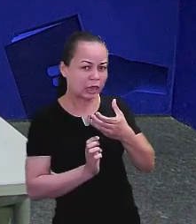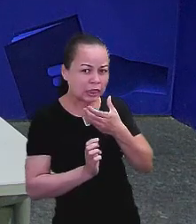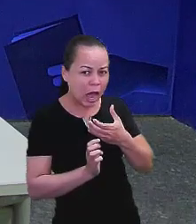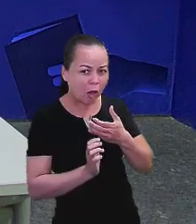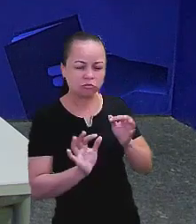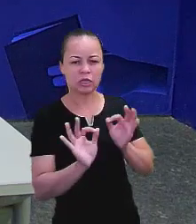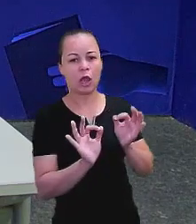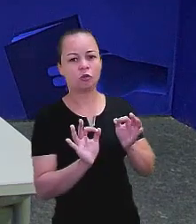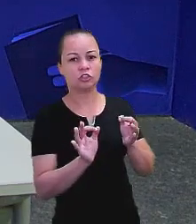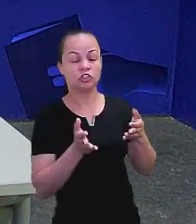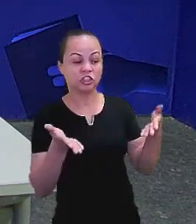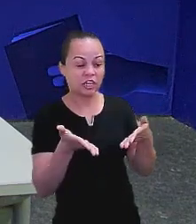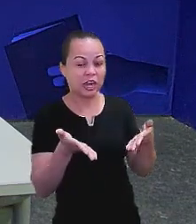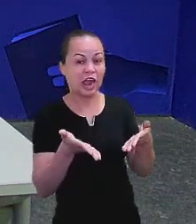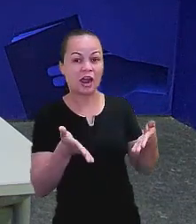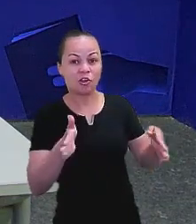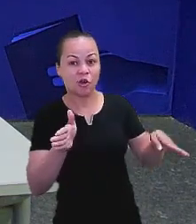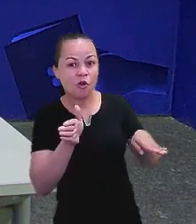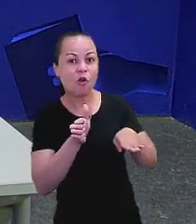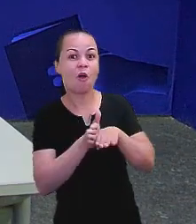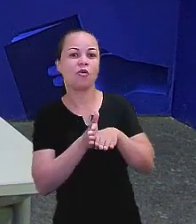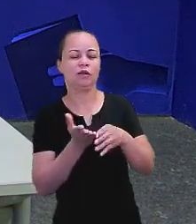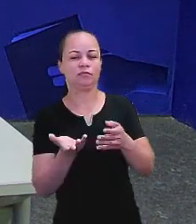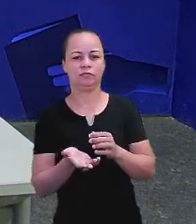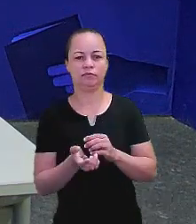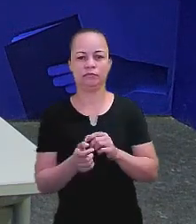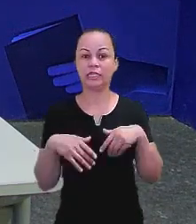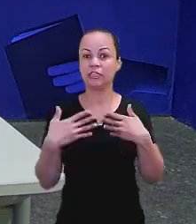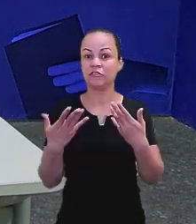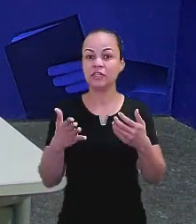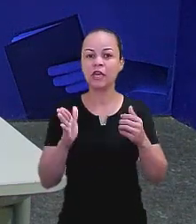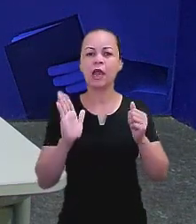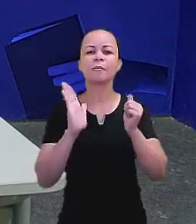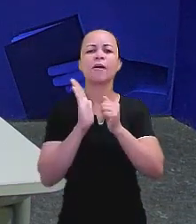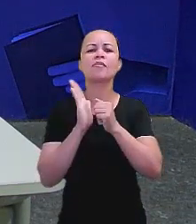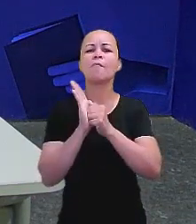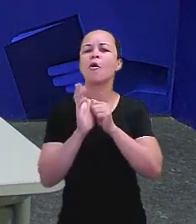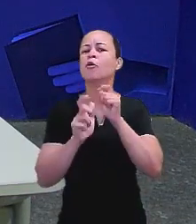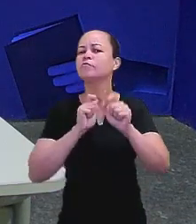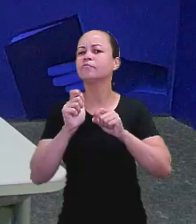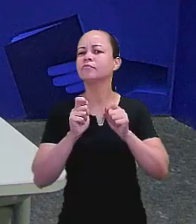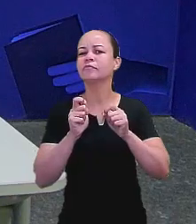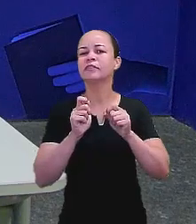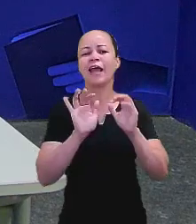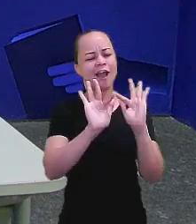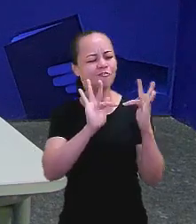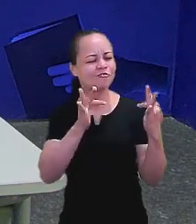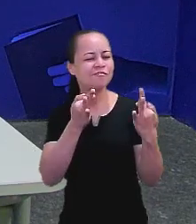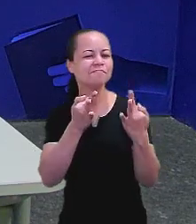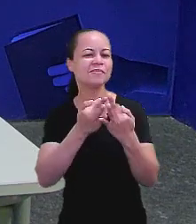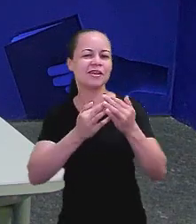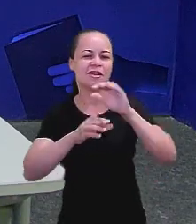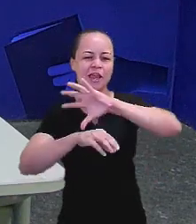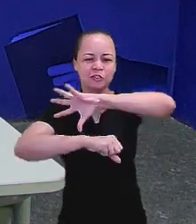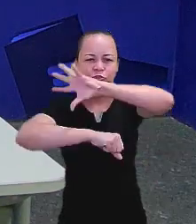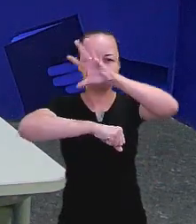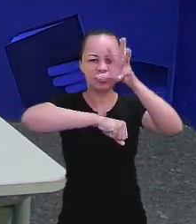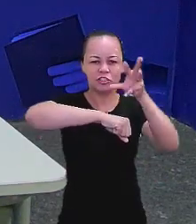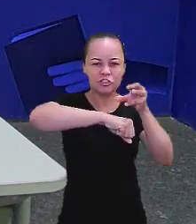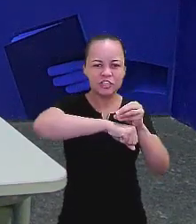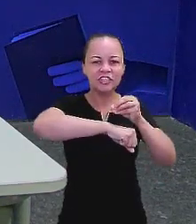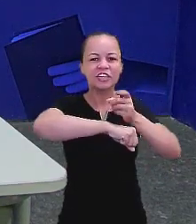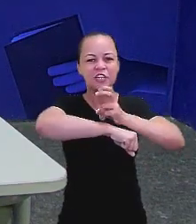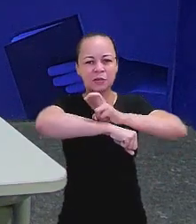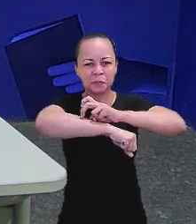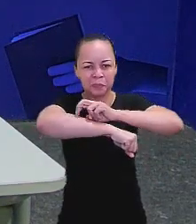agora. E adivinha quem bateu na porta? A família do esquilo. E assim ele passou a noite com